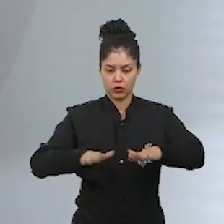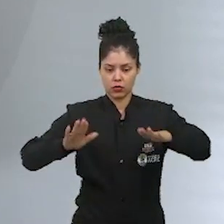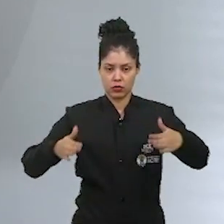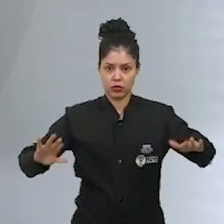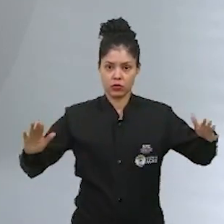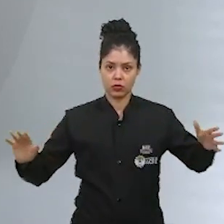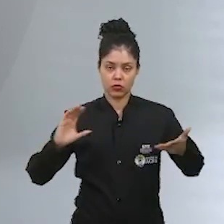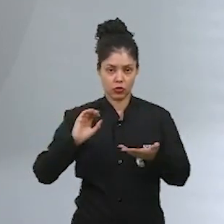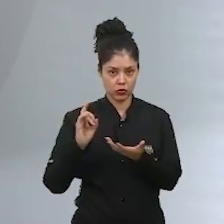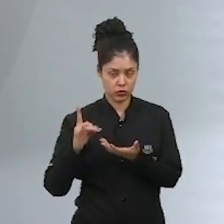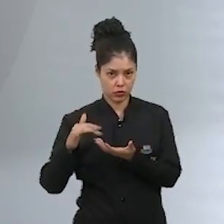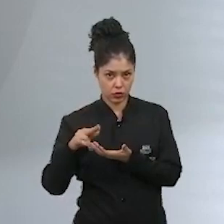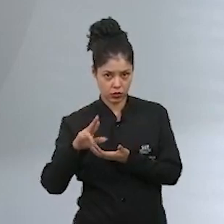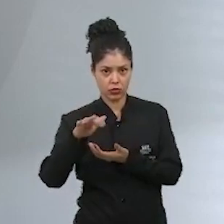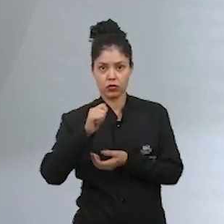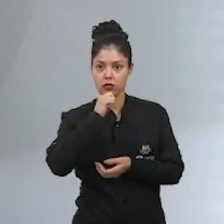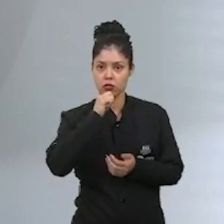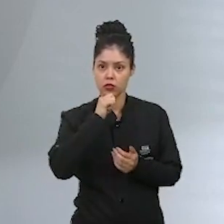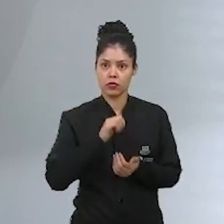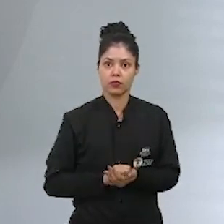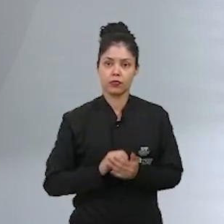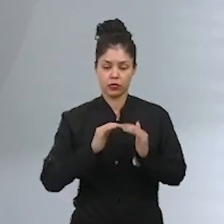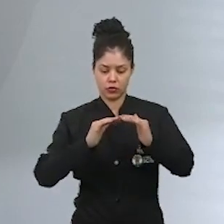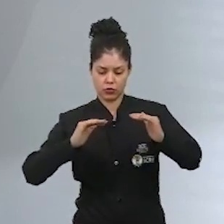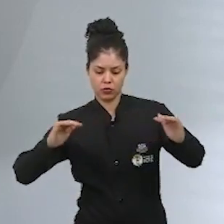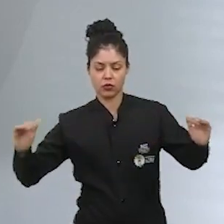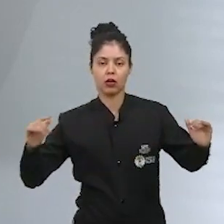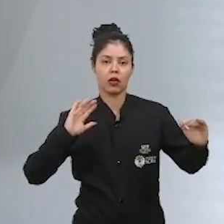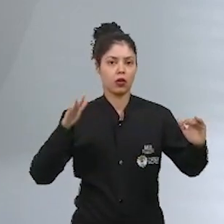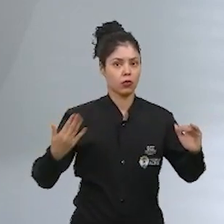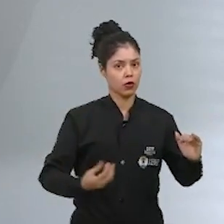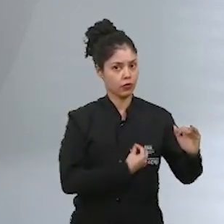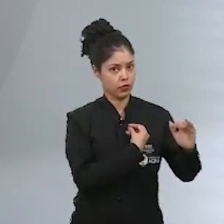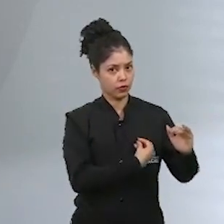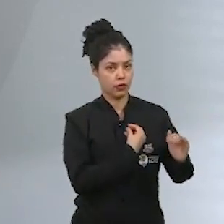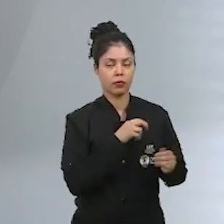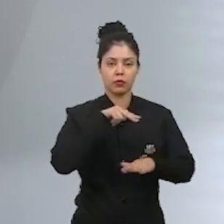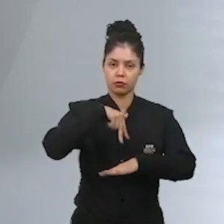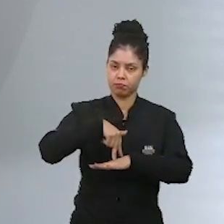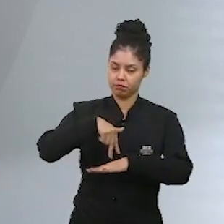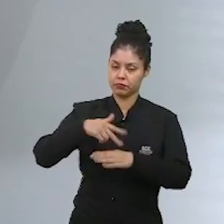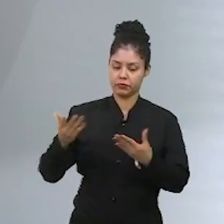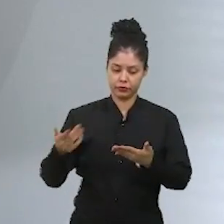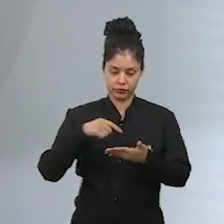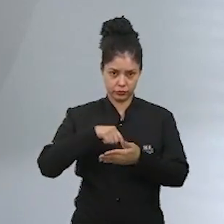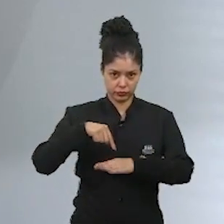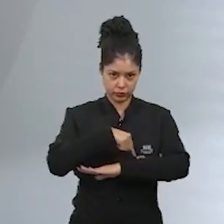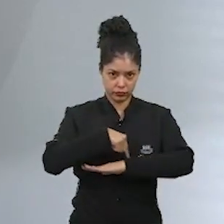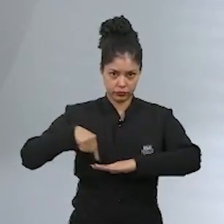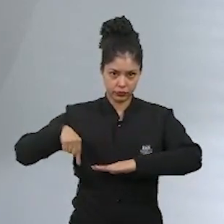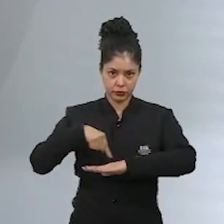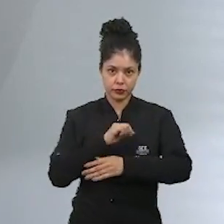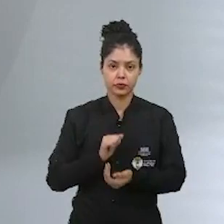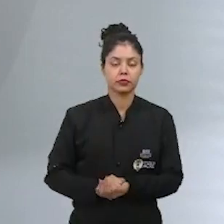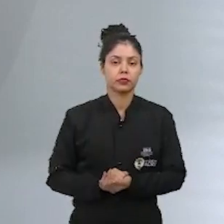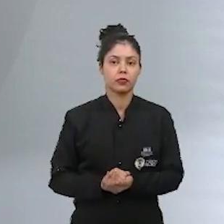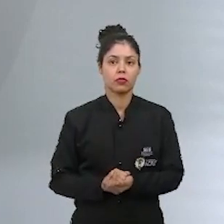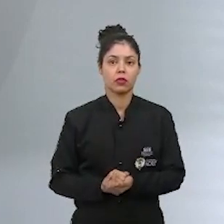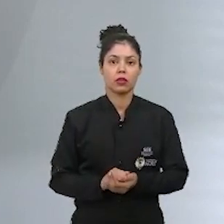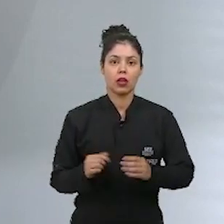crosta oceânica, que é essa parte que está aqui, né? Da superfície no qual nós vivemos. O manto é onde está aí o